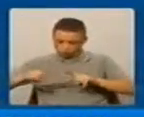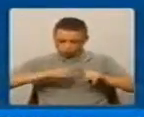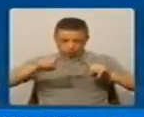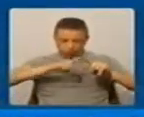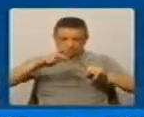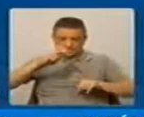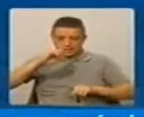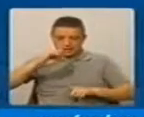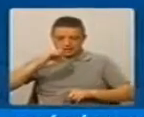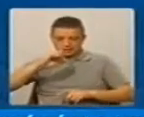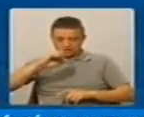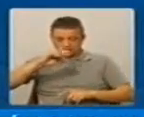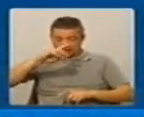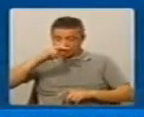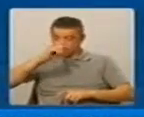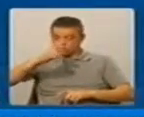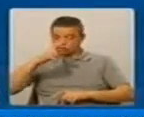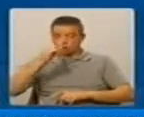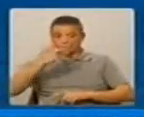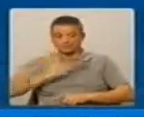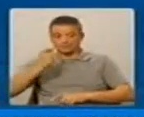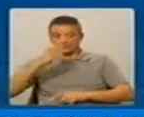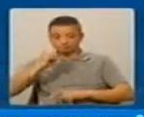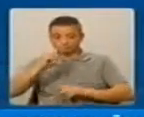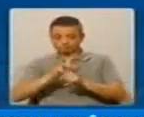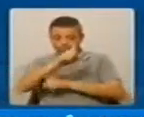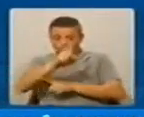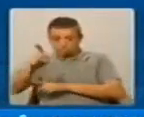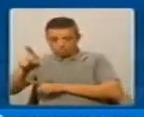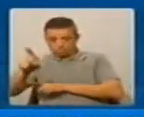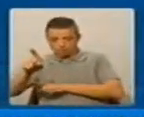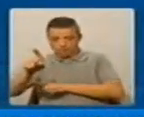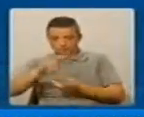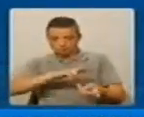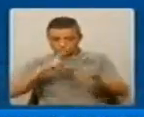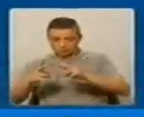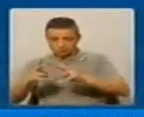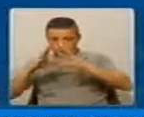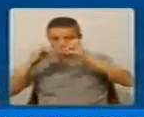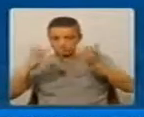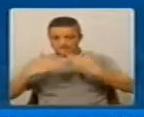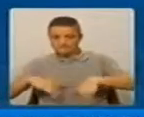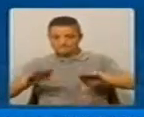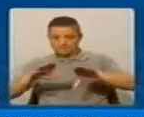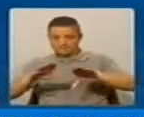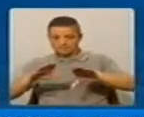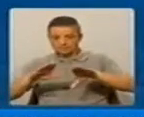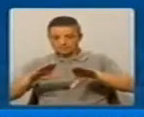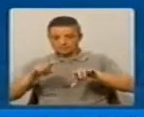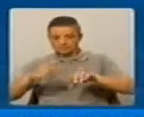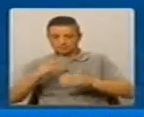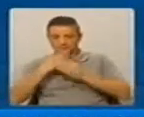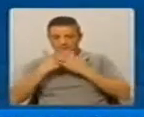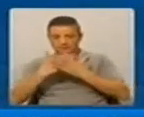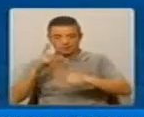presentes na cintura dos asteroides, que foram atirados para a residência dos cometas, a nuvem de Oort. E pelos vistos são em muito maior quantidade. Miguel, pensávamos. não